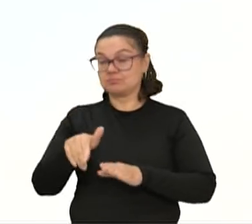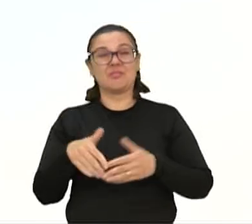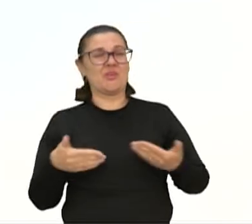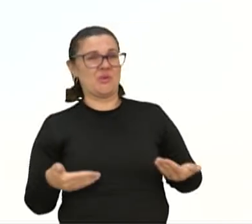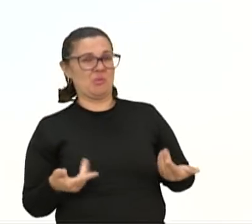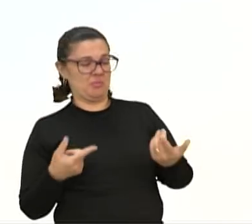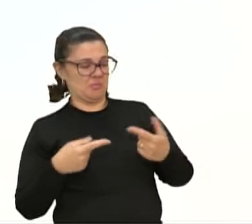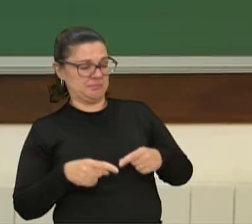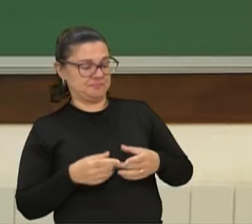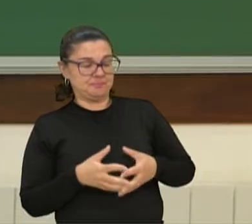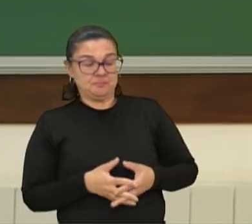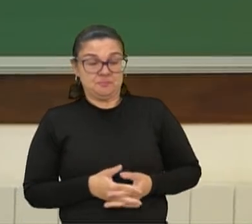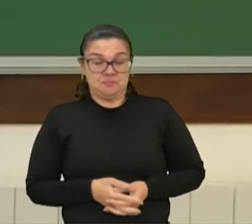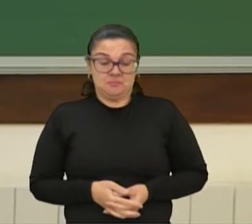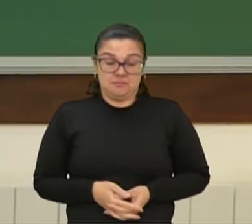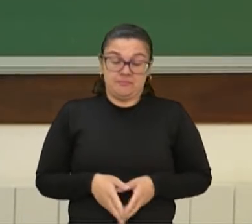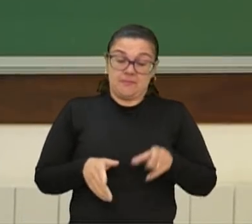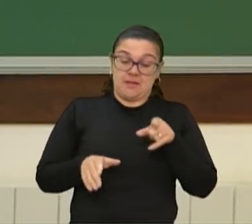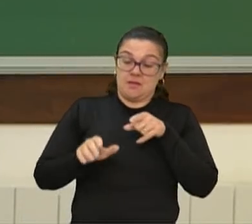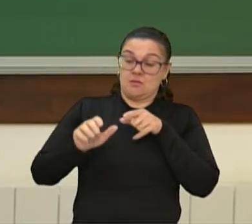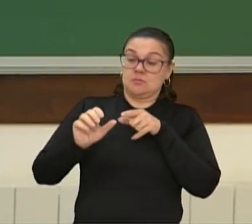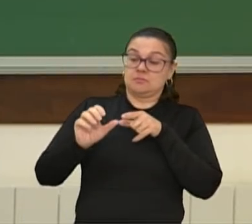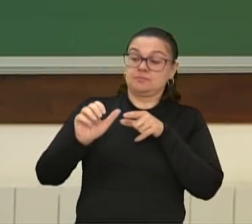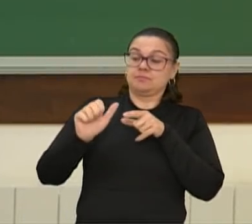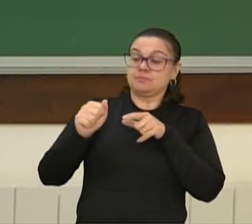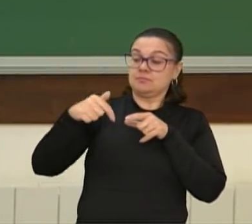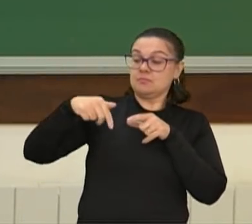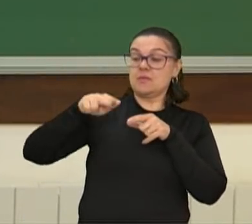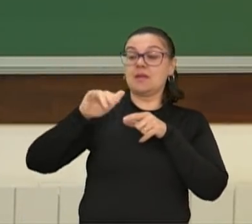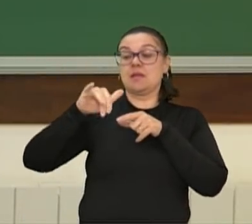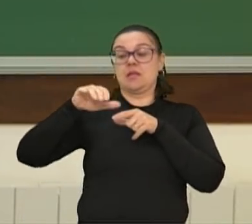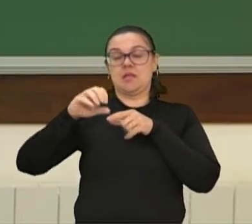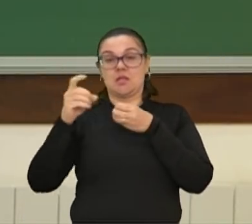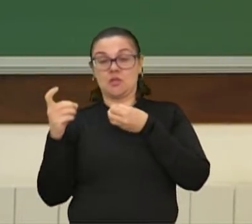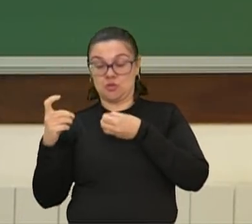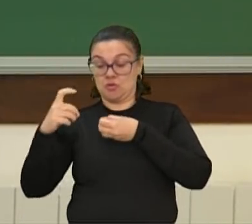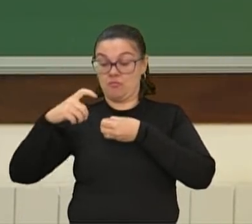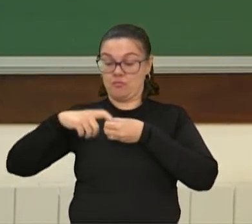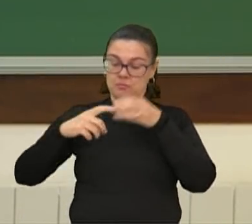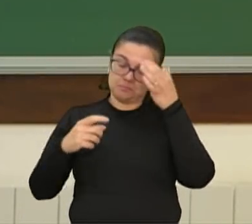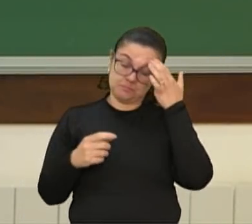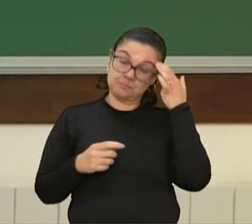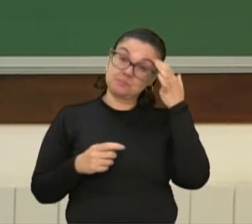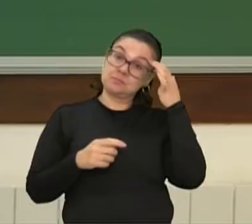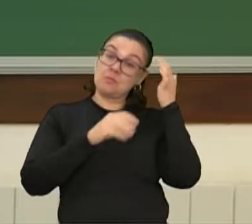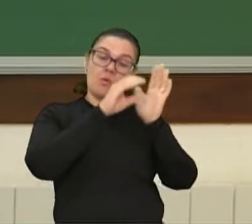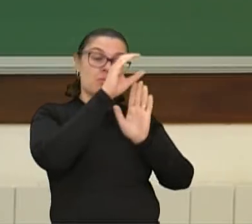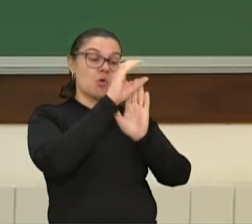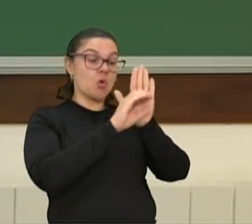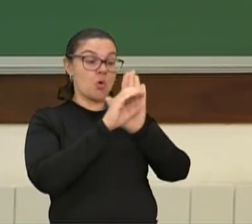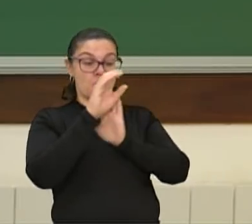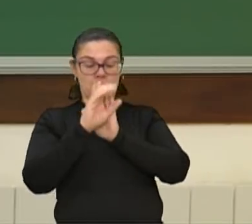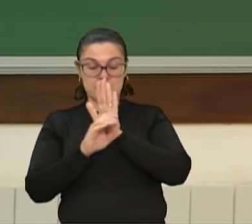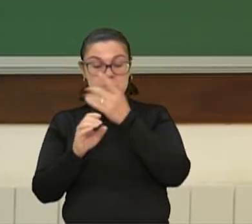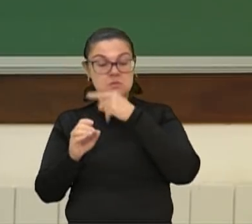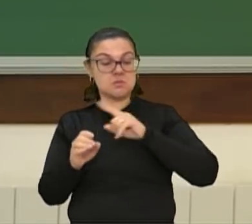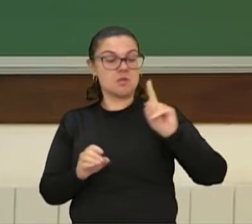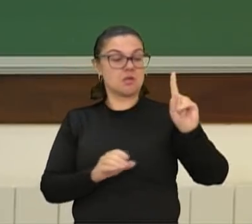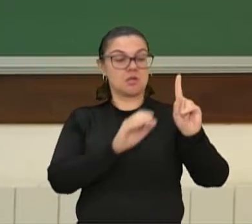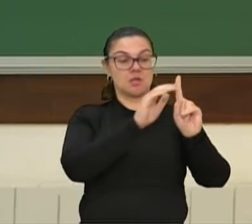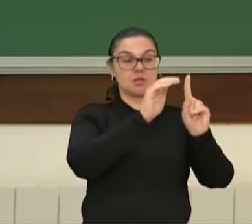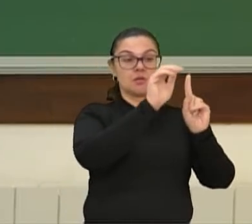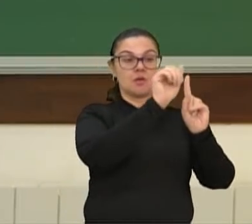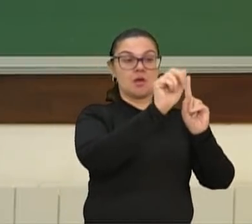Como assim? Veja bem, São Tomás de Aquino está retomando conceitos não só do Aristóteles,